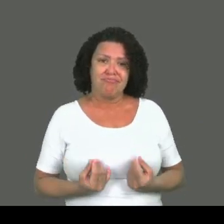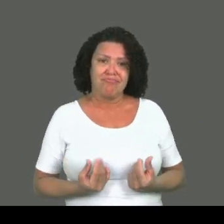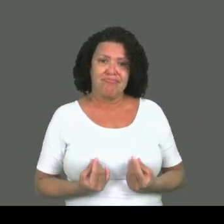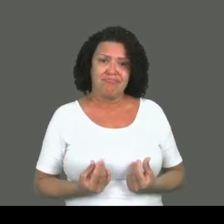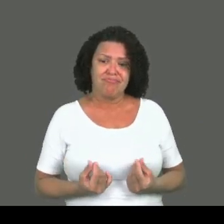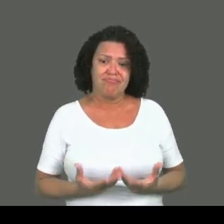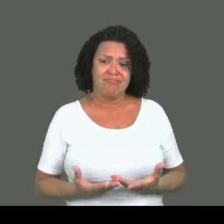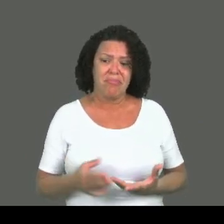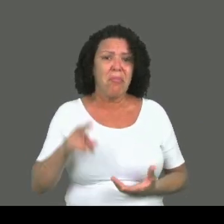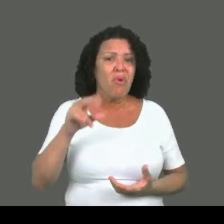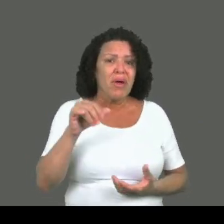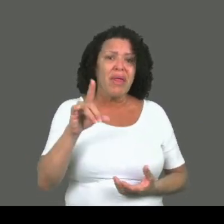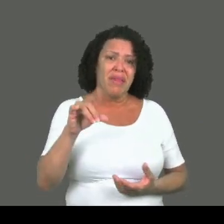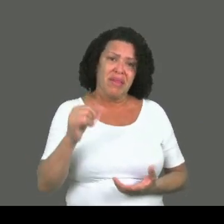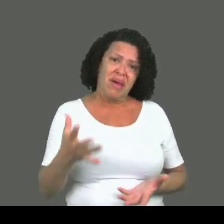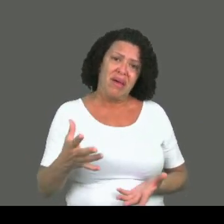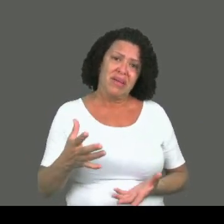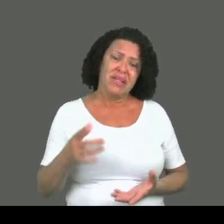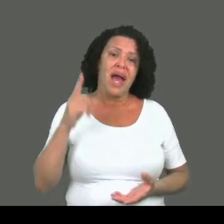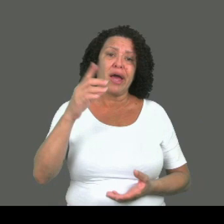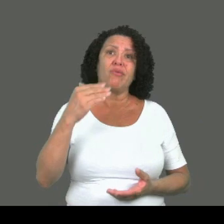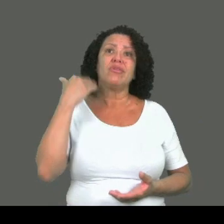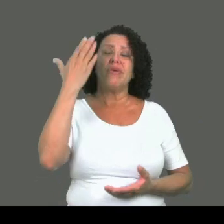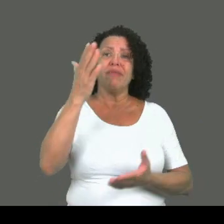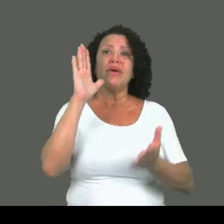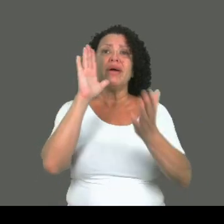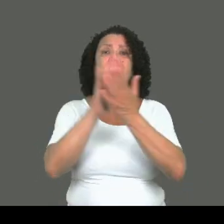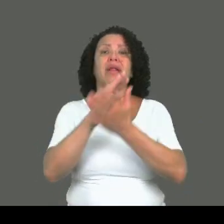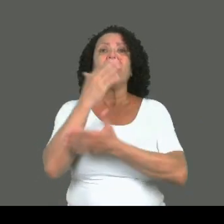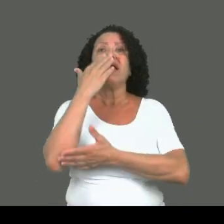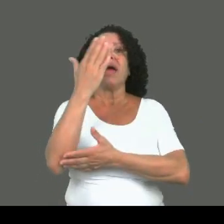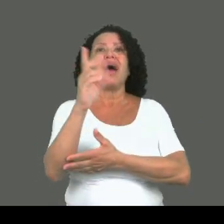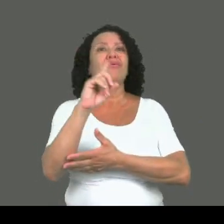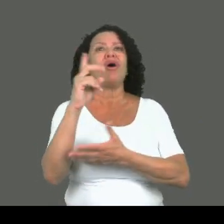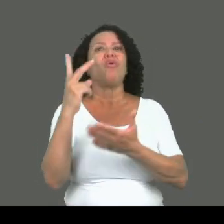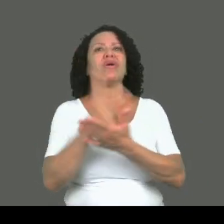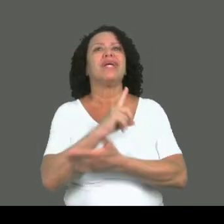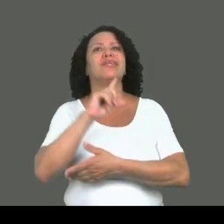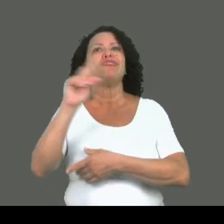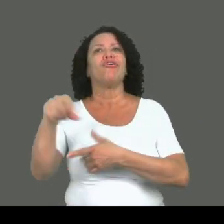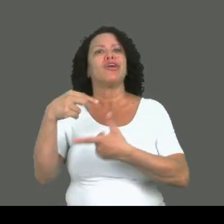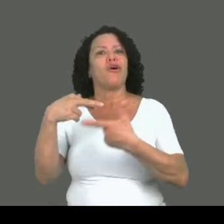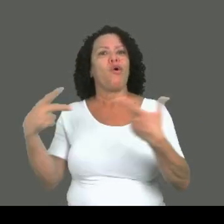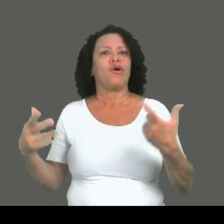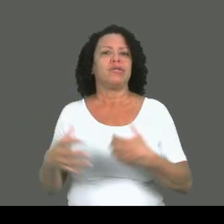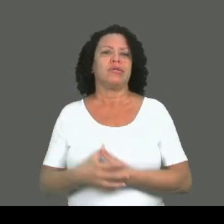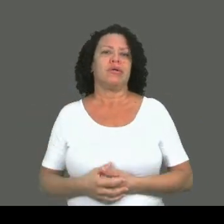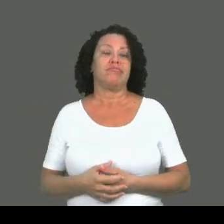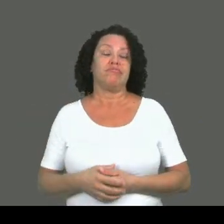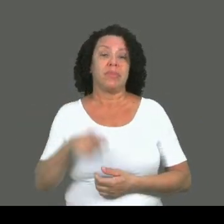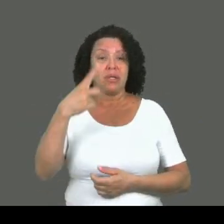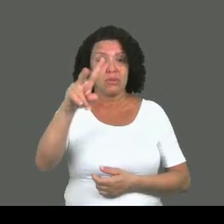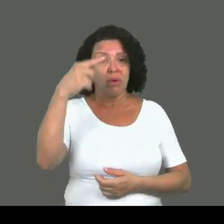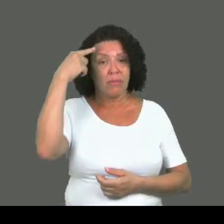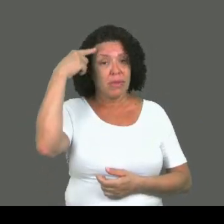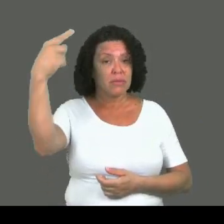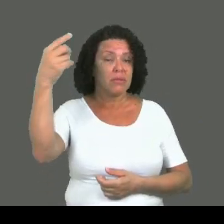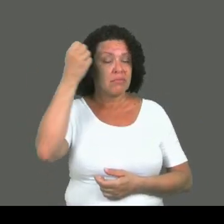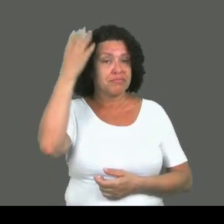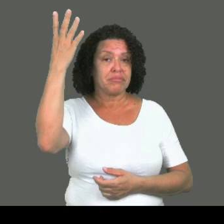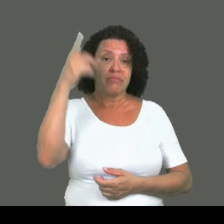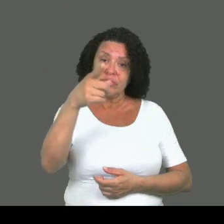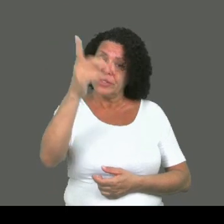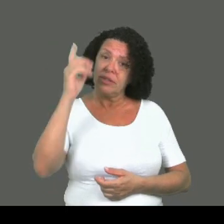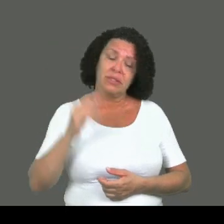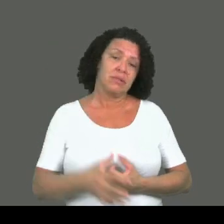cria aquela ilusão e quando chega lá na frente, nada disso acontece. É tudo fruto da nossa